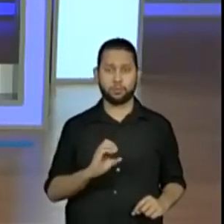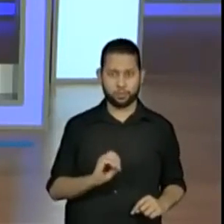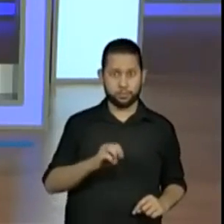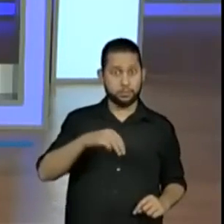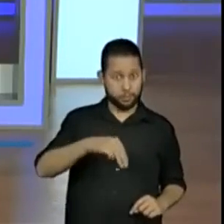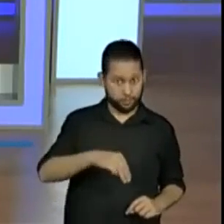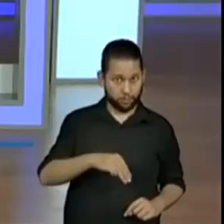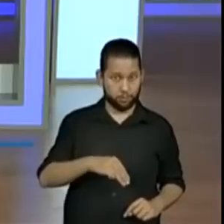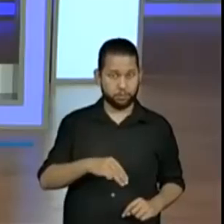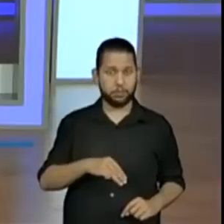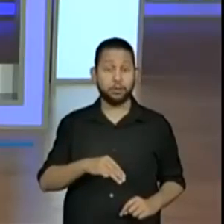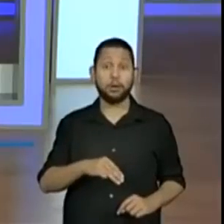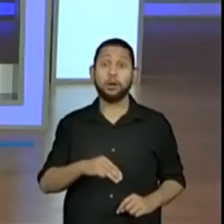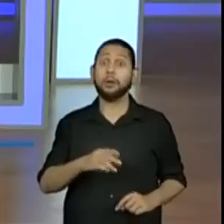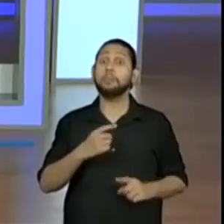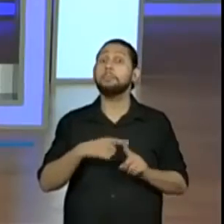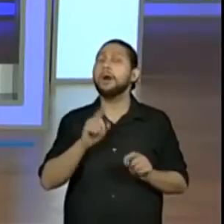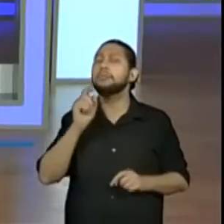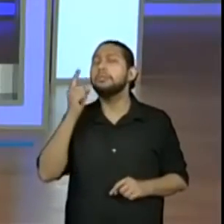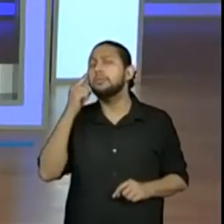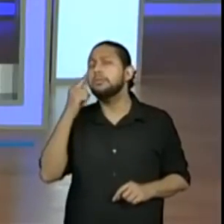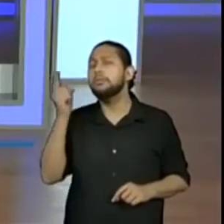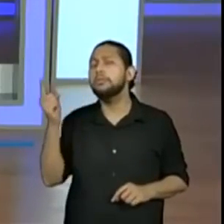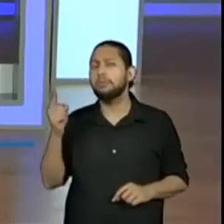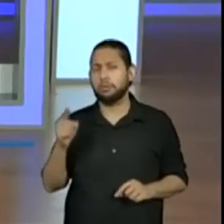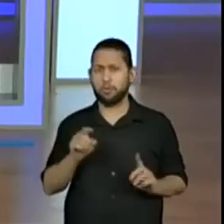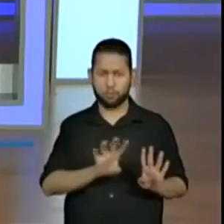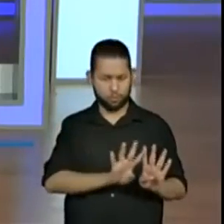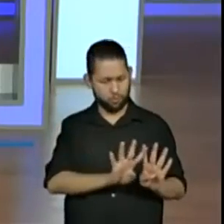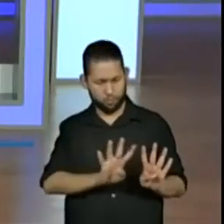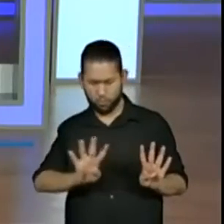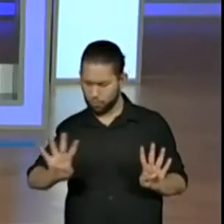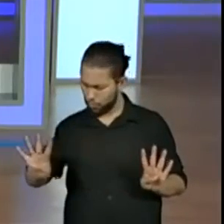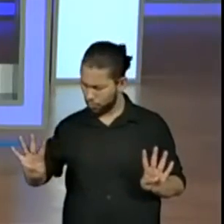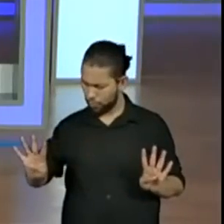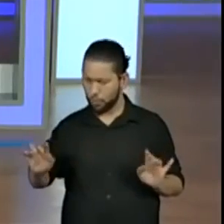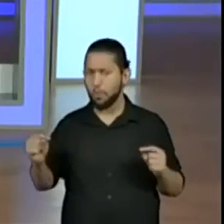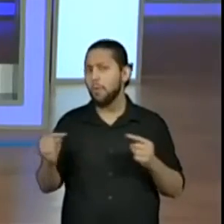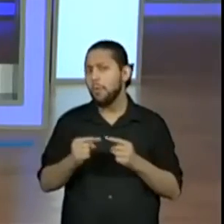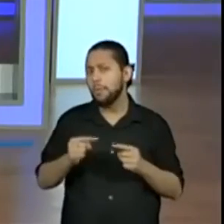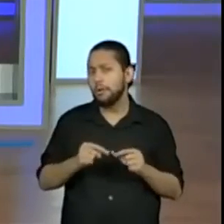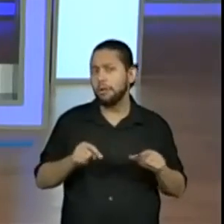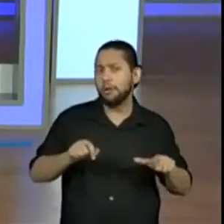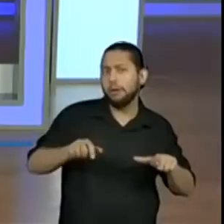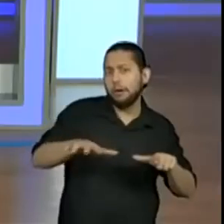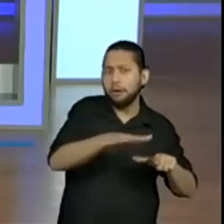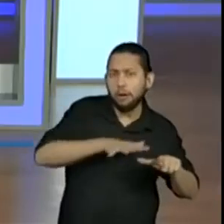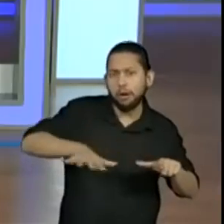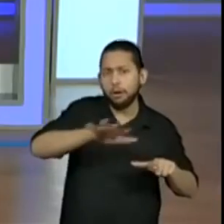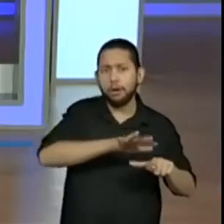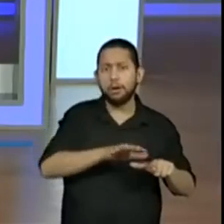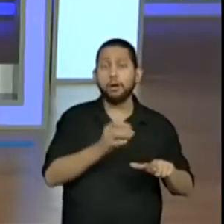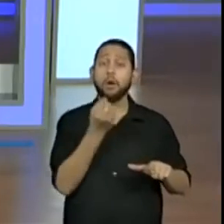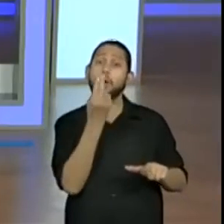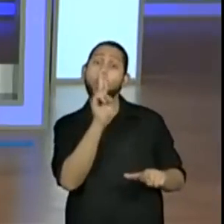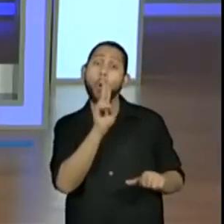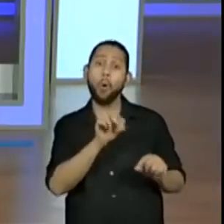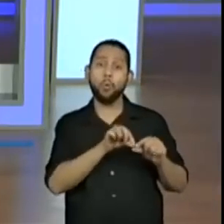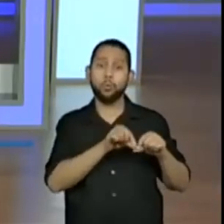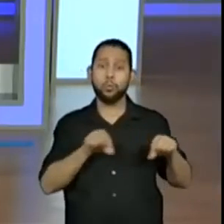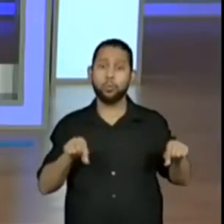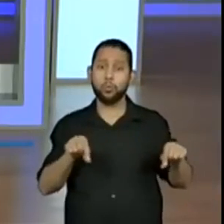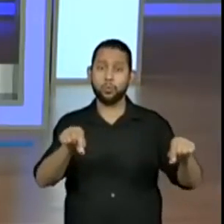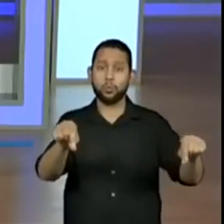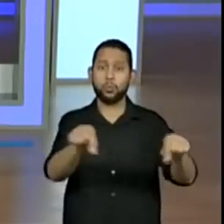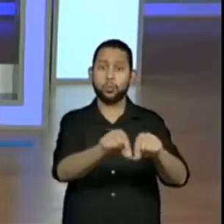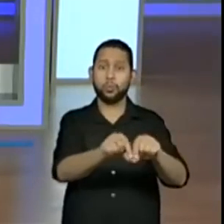m de área ou de perímetro se eu estou pensando em uma cerca pensem bem nisso ele tem 40